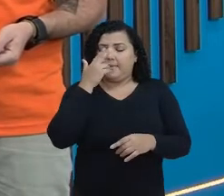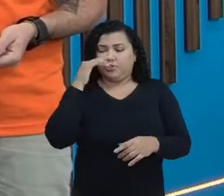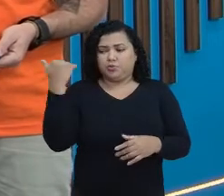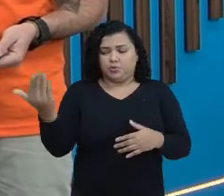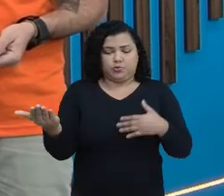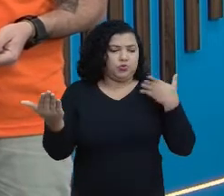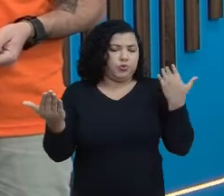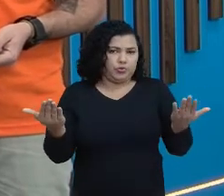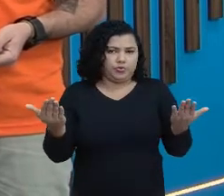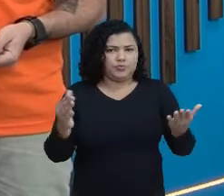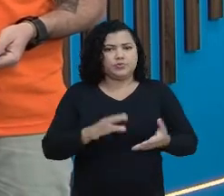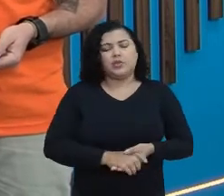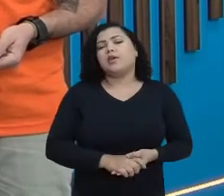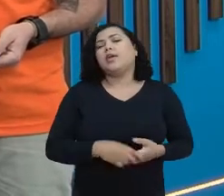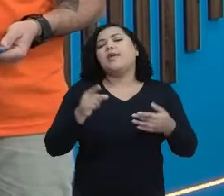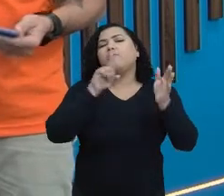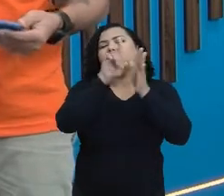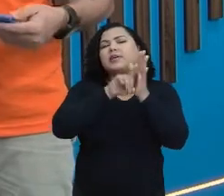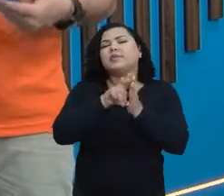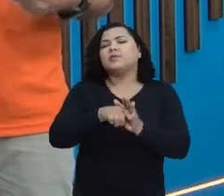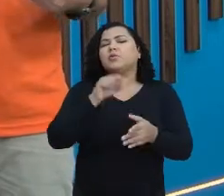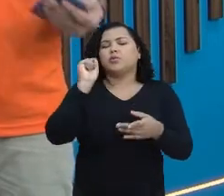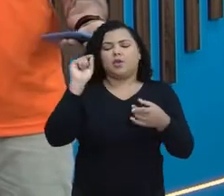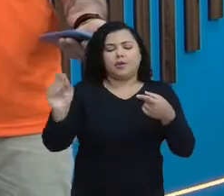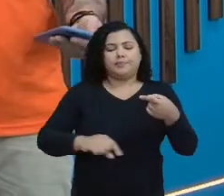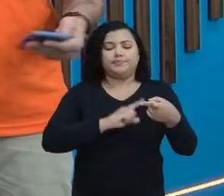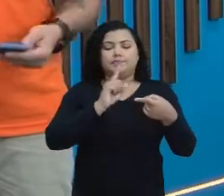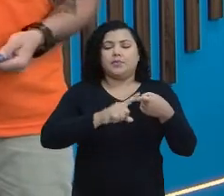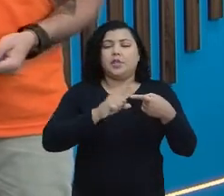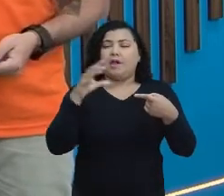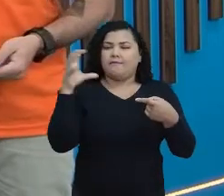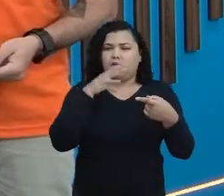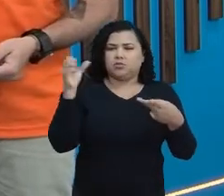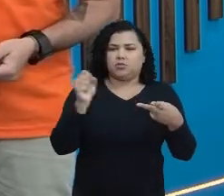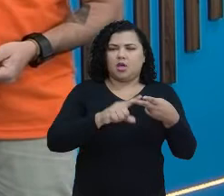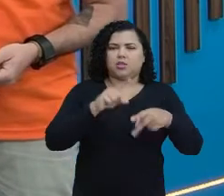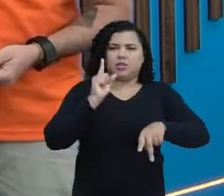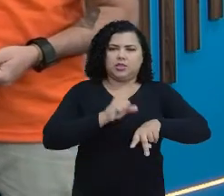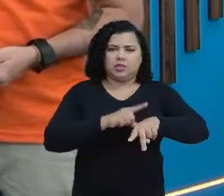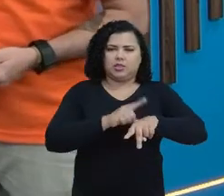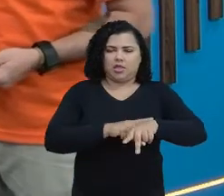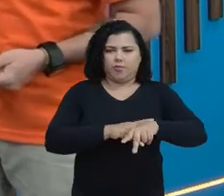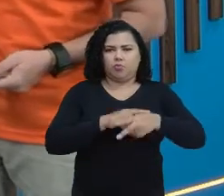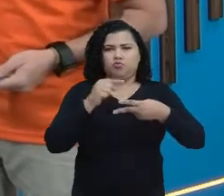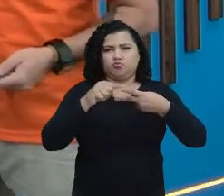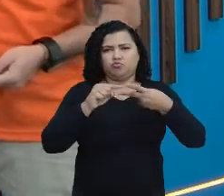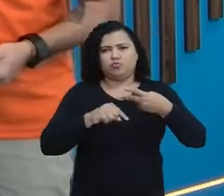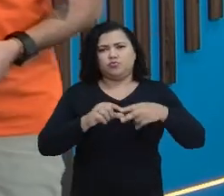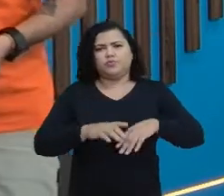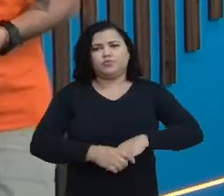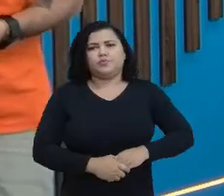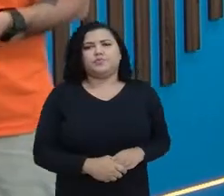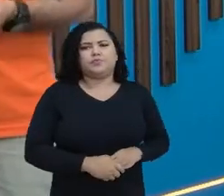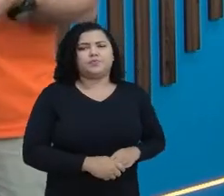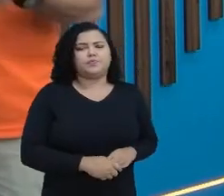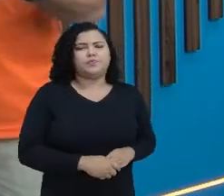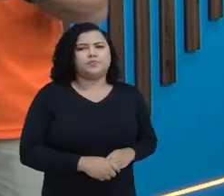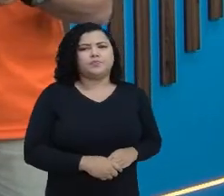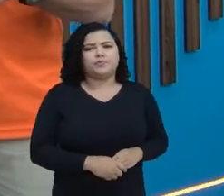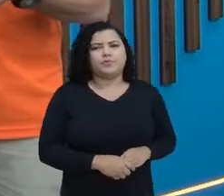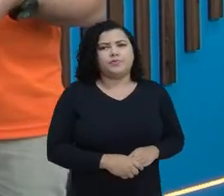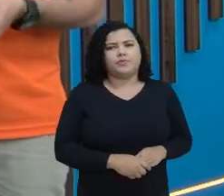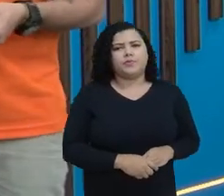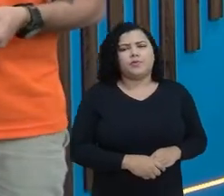a velocidade, o tempo e a velocidade, tanto do garoto caminhando quanto do garoto correndo. Então vamos lá.